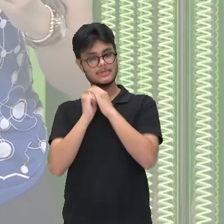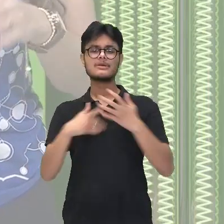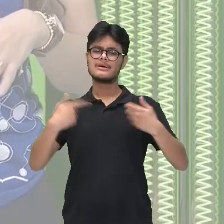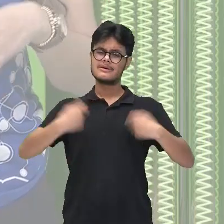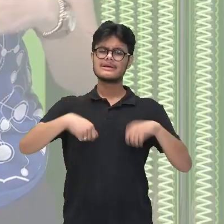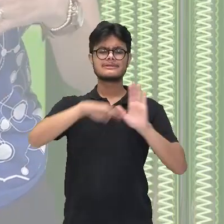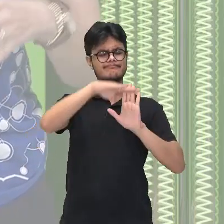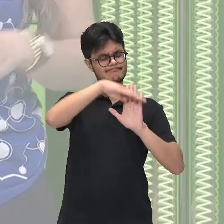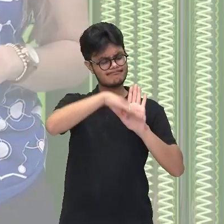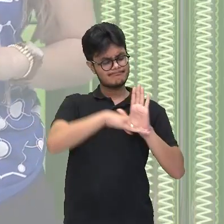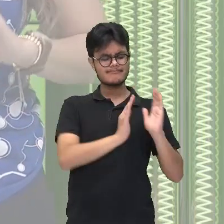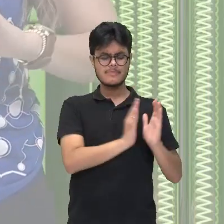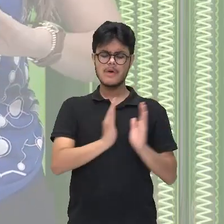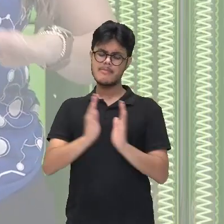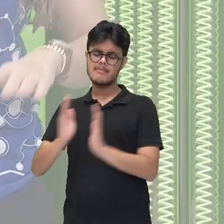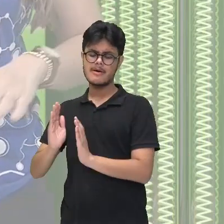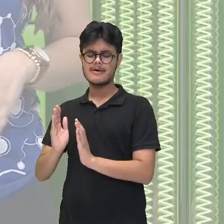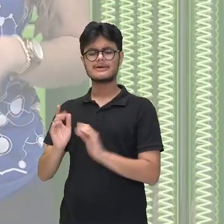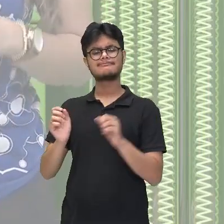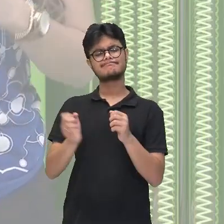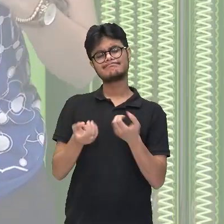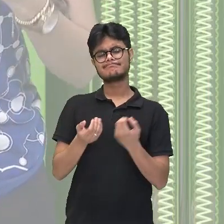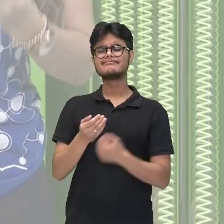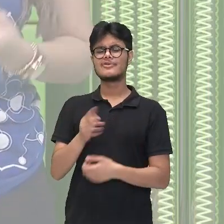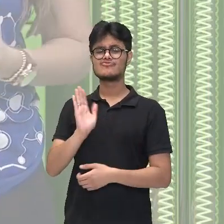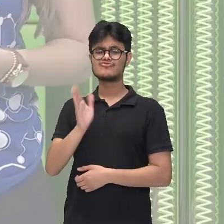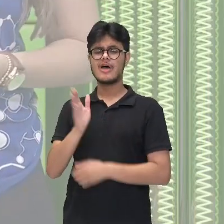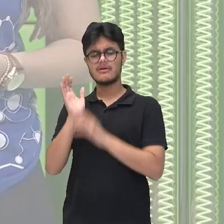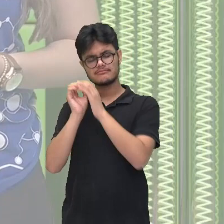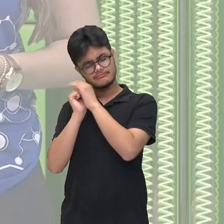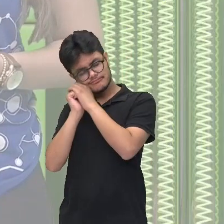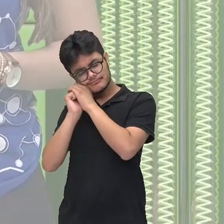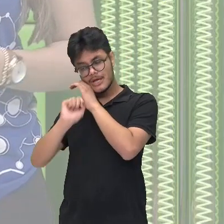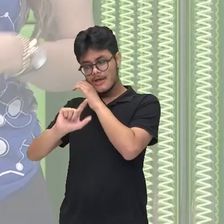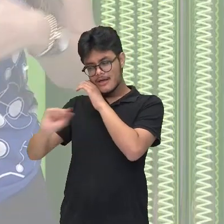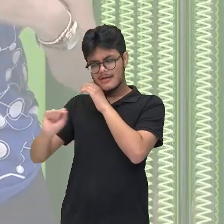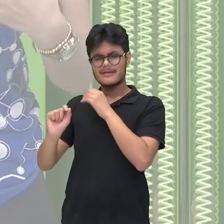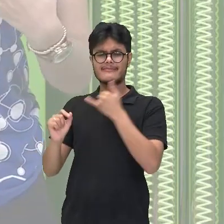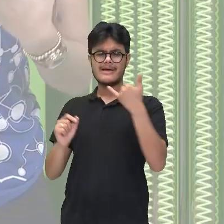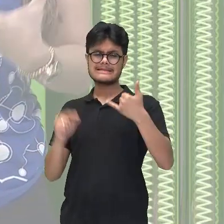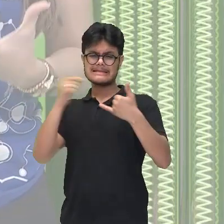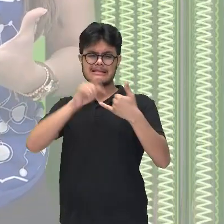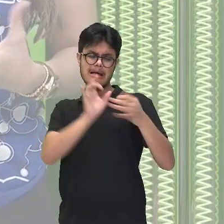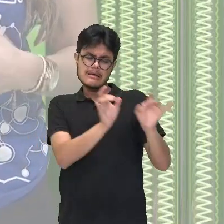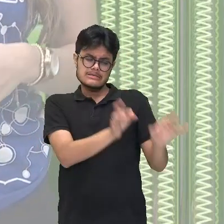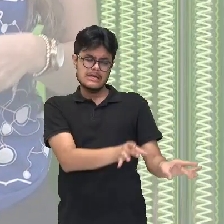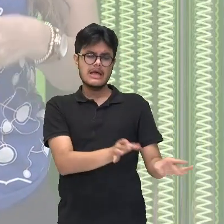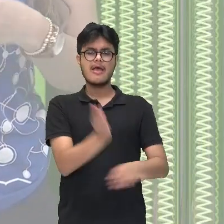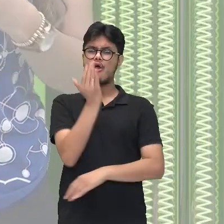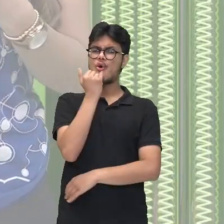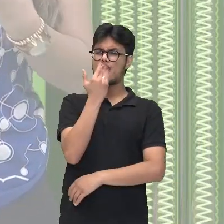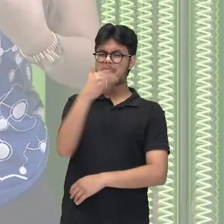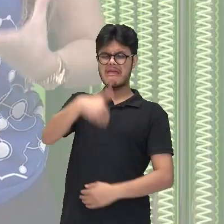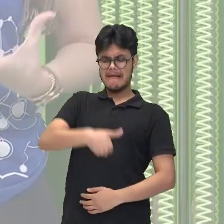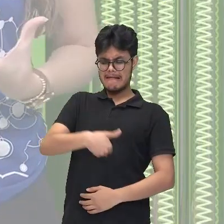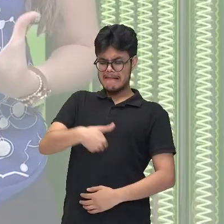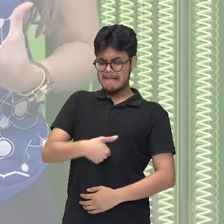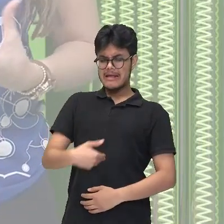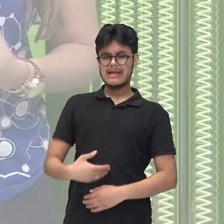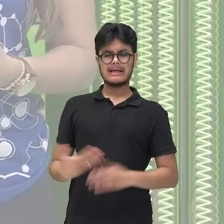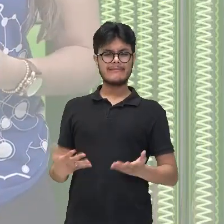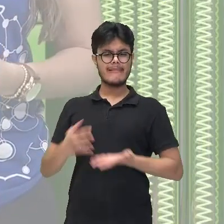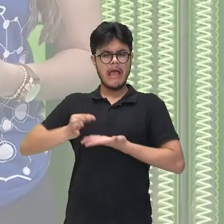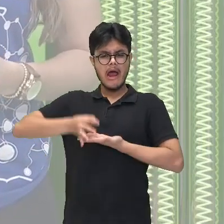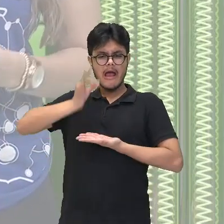sono. Quando está perto de dormir, já deixa o celular, não pega mais, não comer nada pesado à noite, não tomar